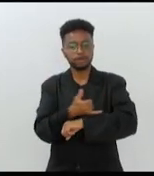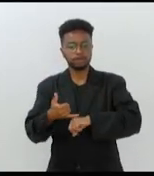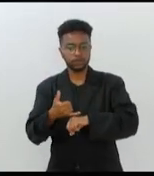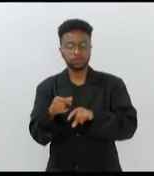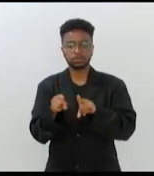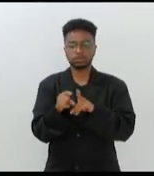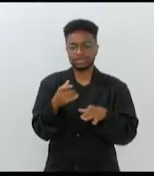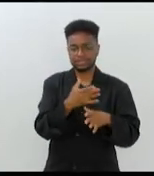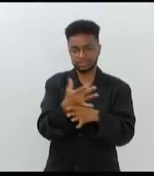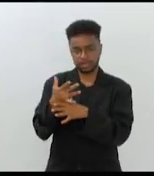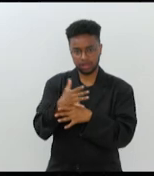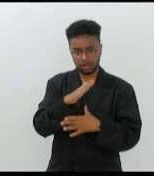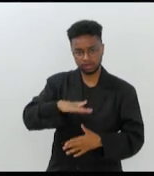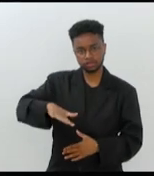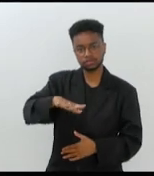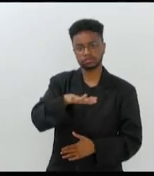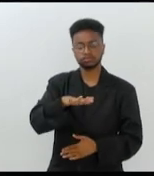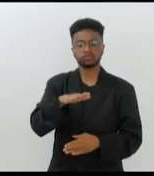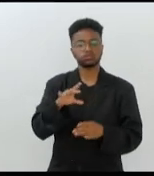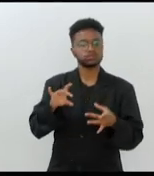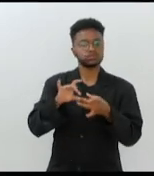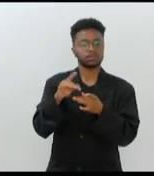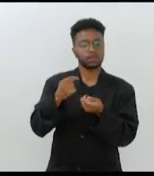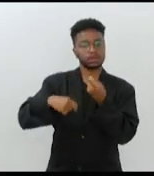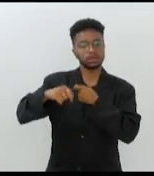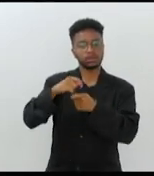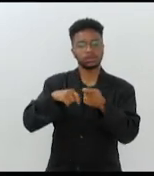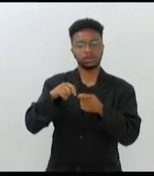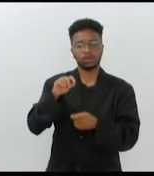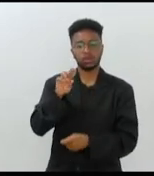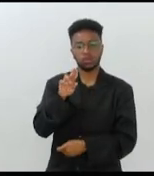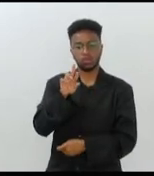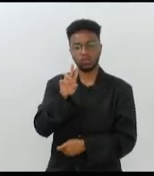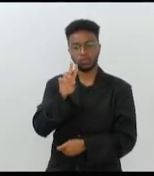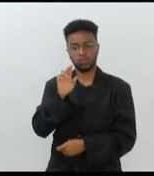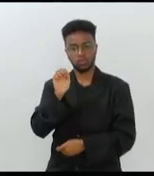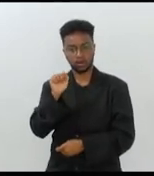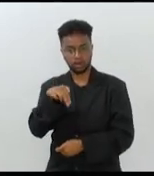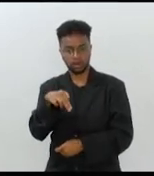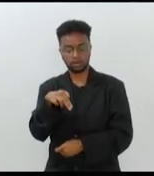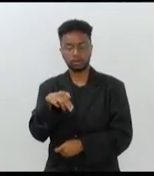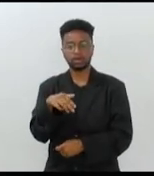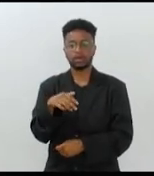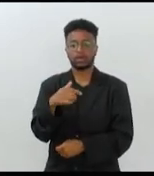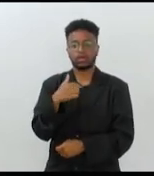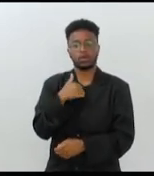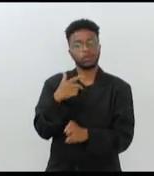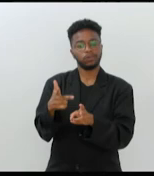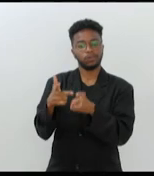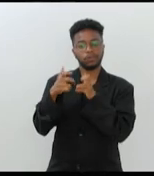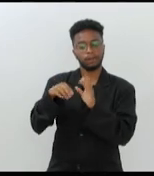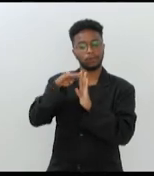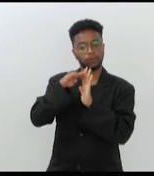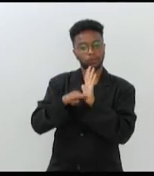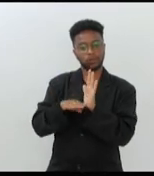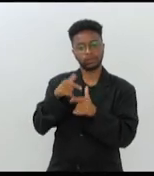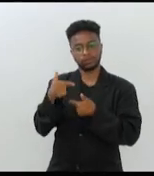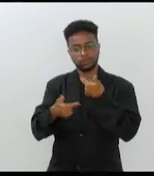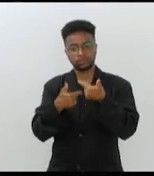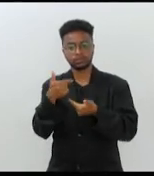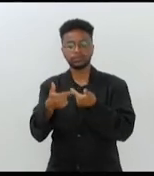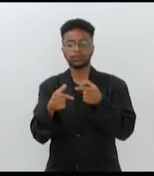e Cidades, administrada pelo senhor Uruan Andrade, apenas no programa de trabalho